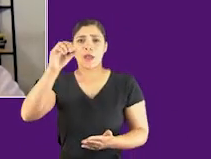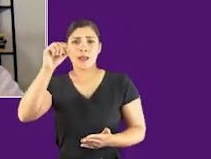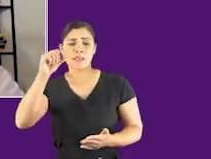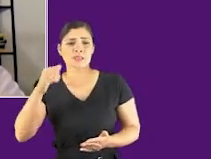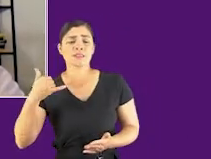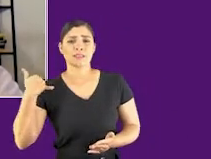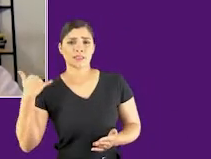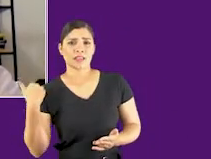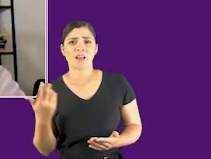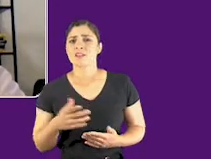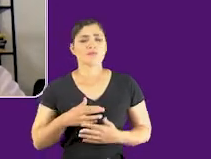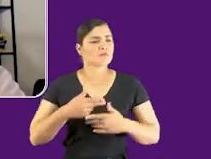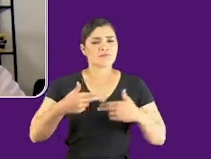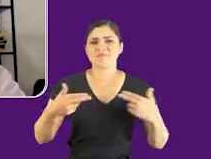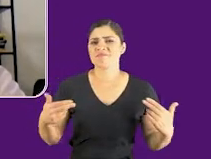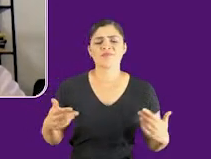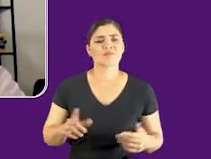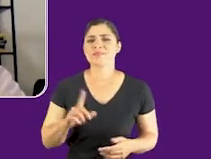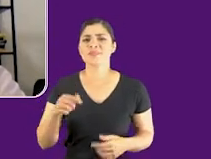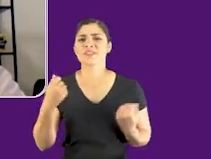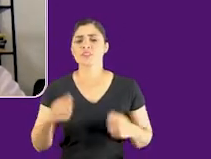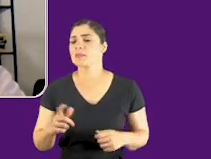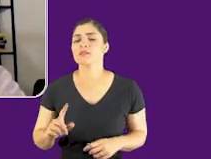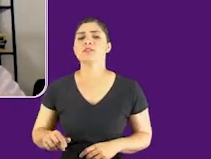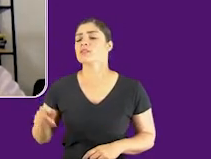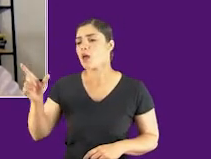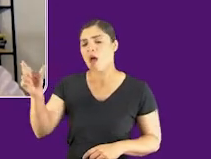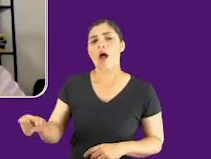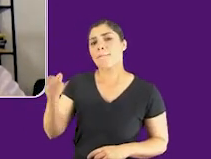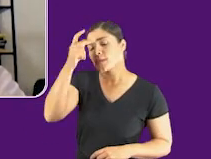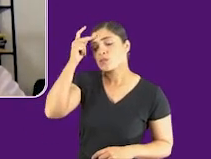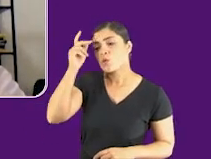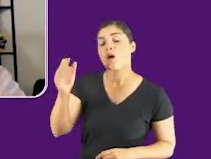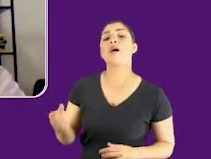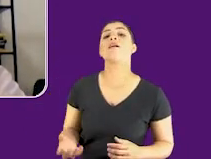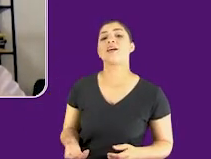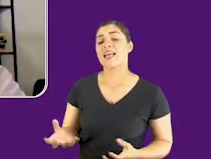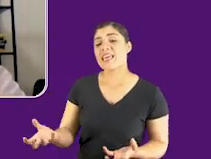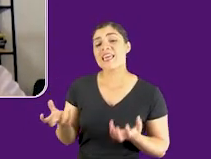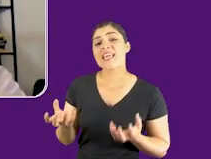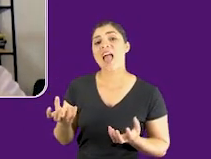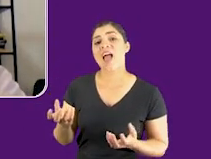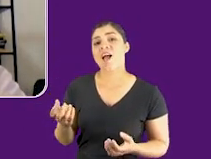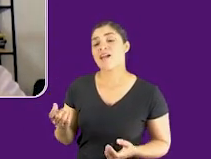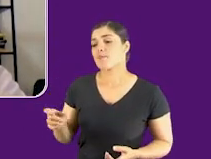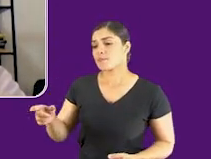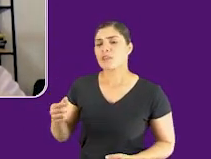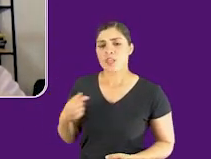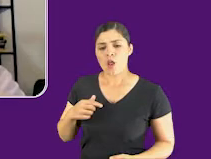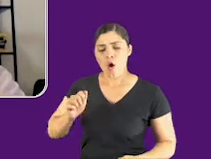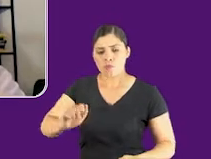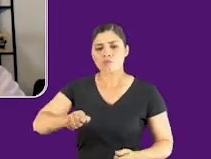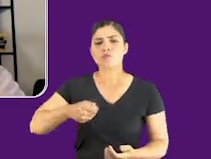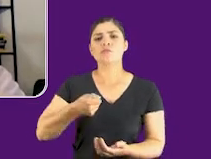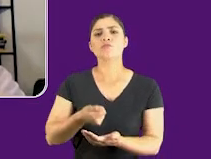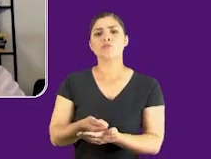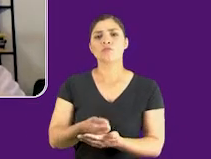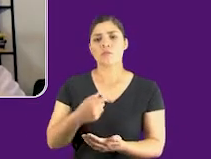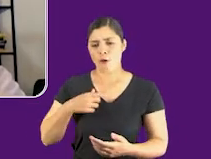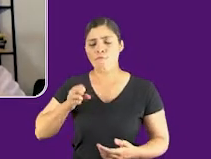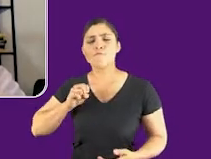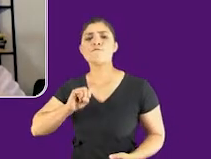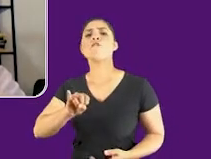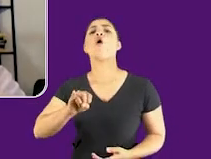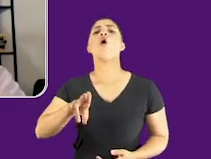muito interessadas em aprender e fazer e de novo voltando ao tema que nós estamos falando com a Rosana a atitude